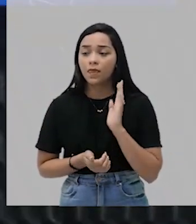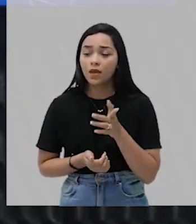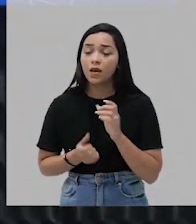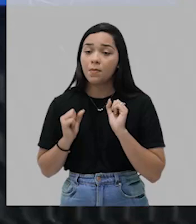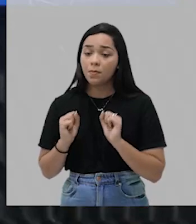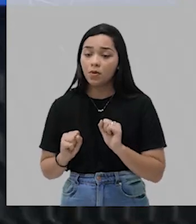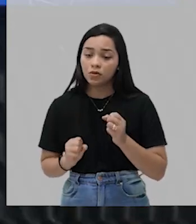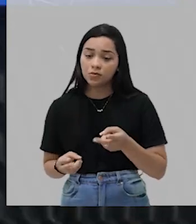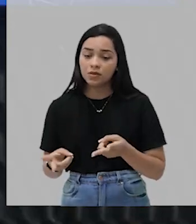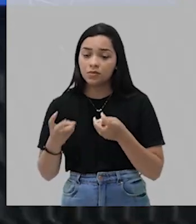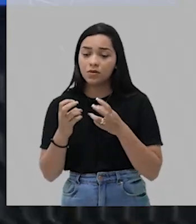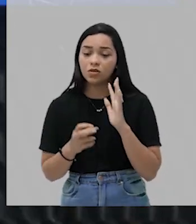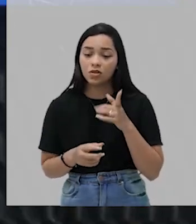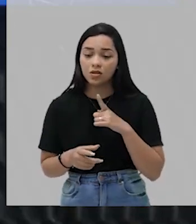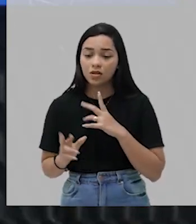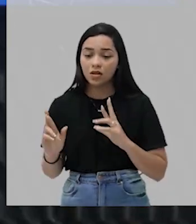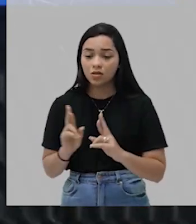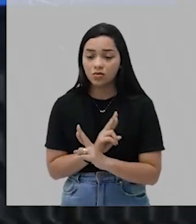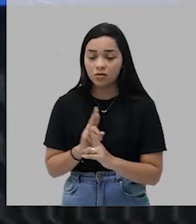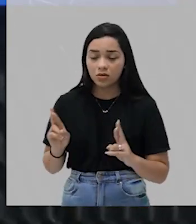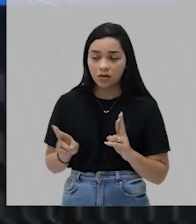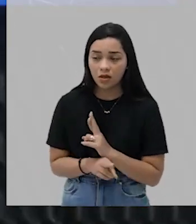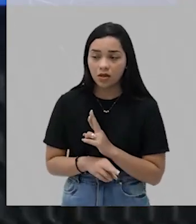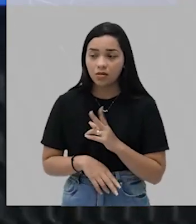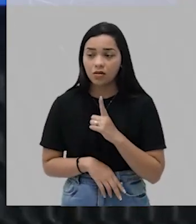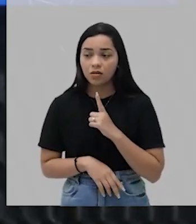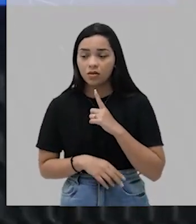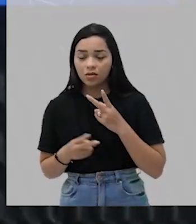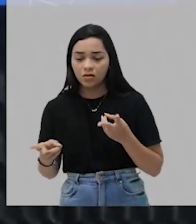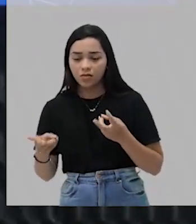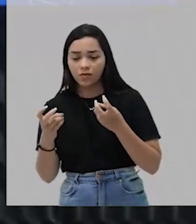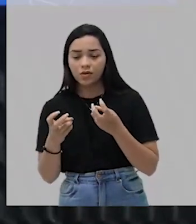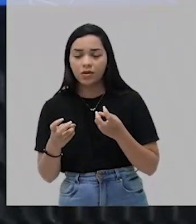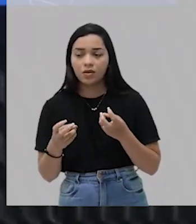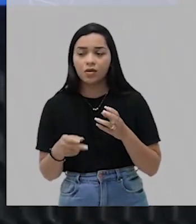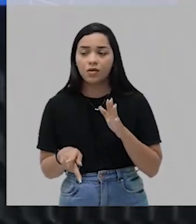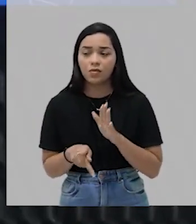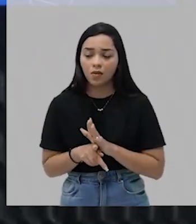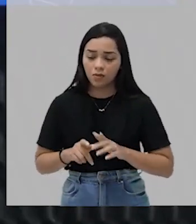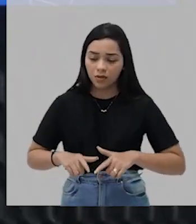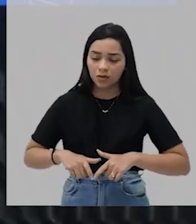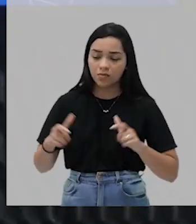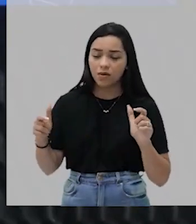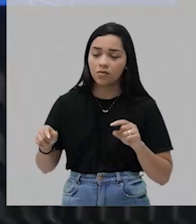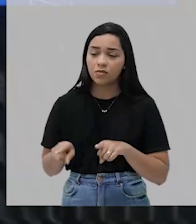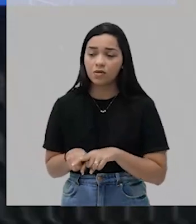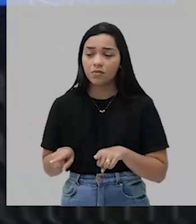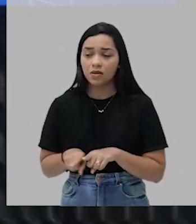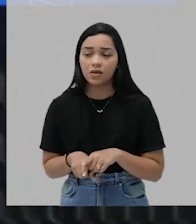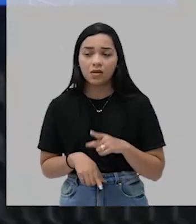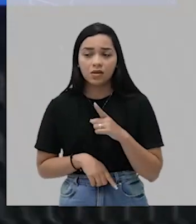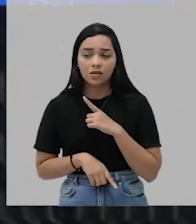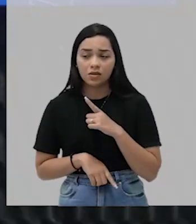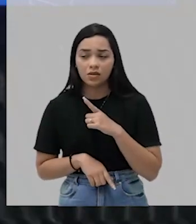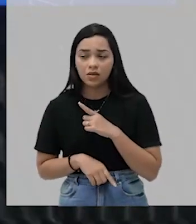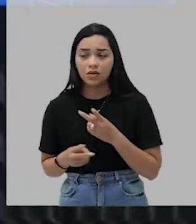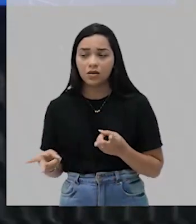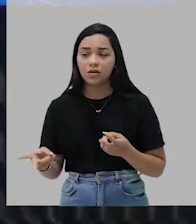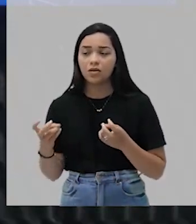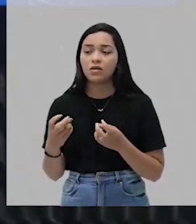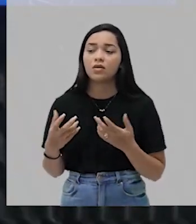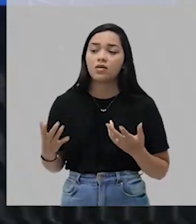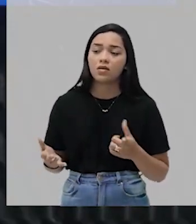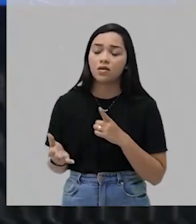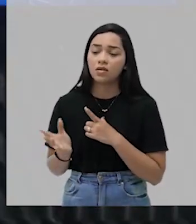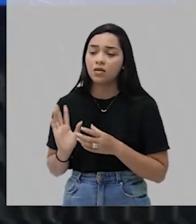claramente percebe que isso está associado. Então, olhar para uma perspectiva de crescimento é olhar uma perspectiva